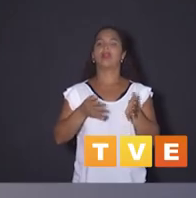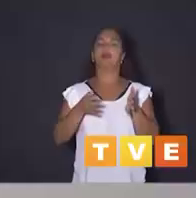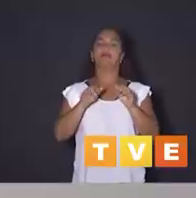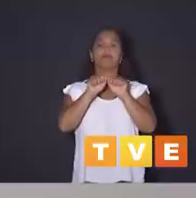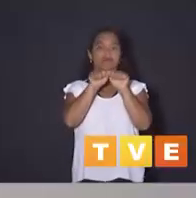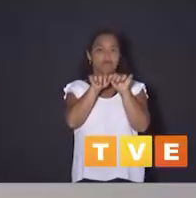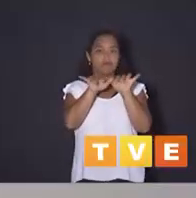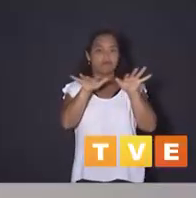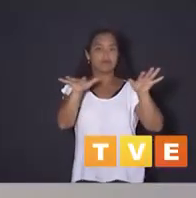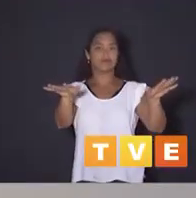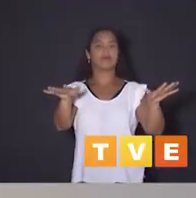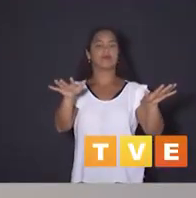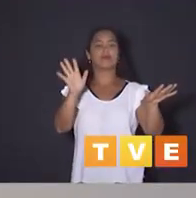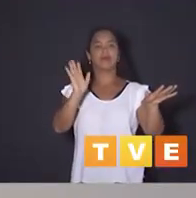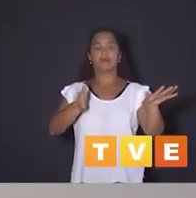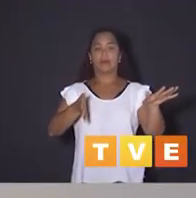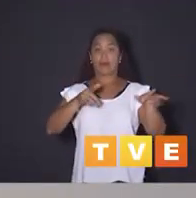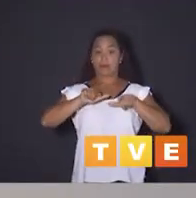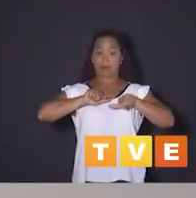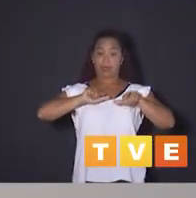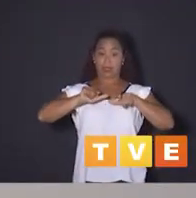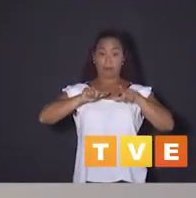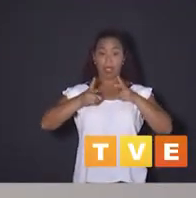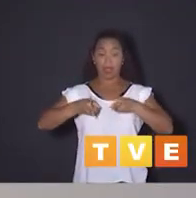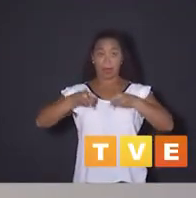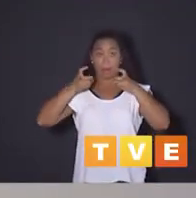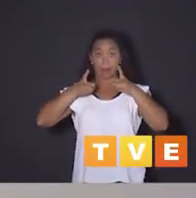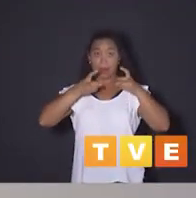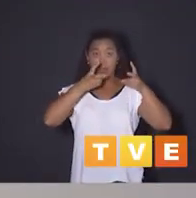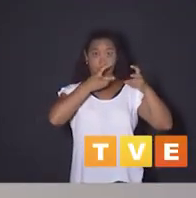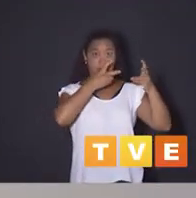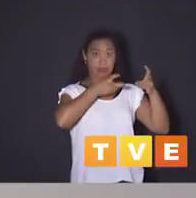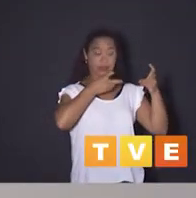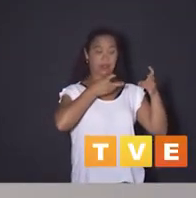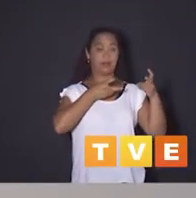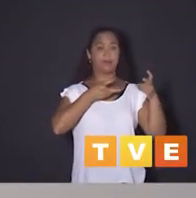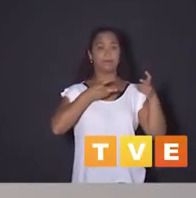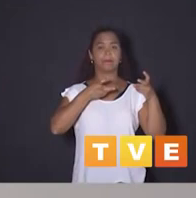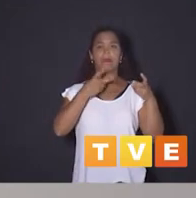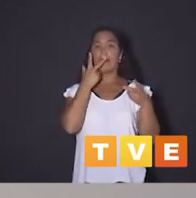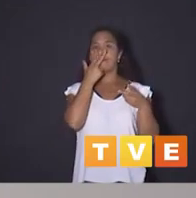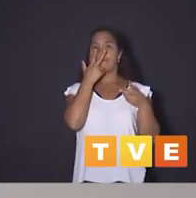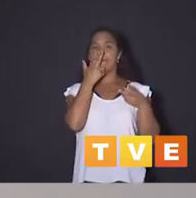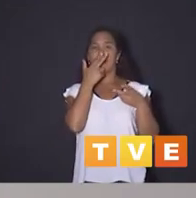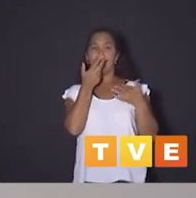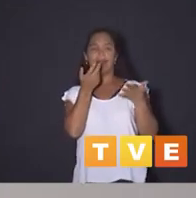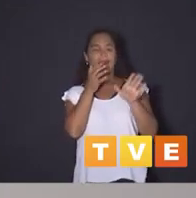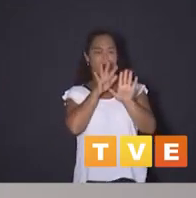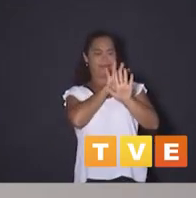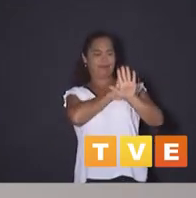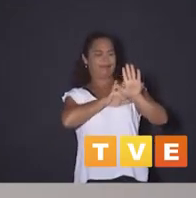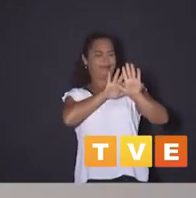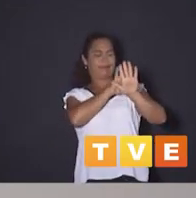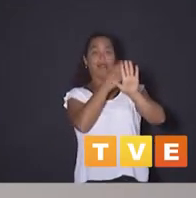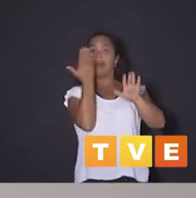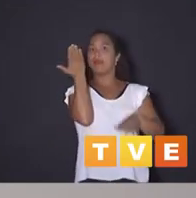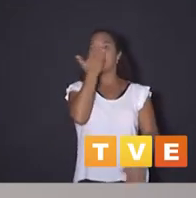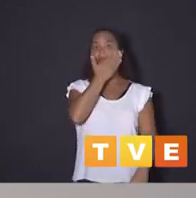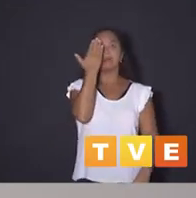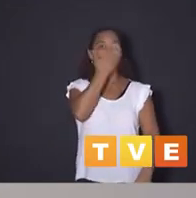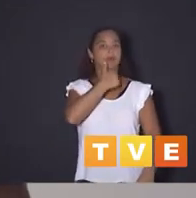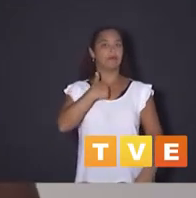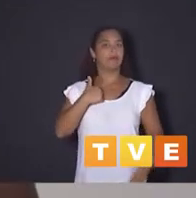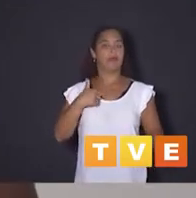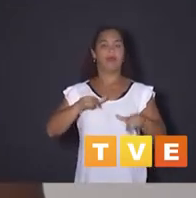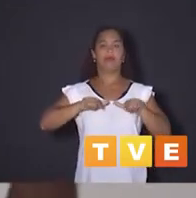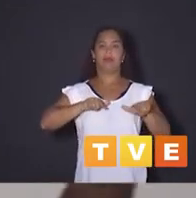falando de coleção vozes e eu noto que a insistência da invisibilidade que é muito estratégica no brasil ainda é um entrave